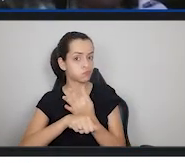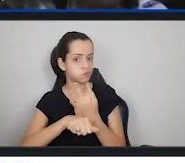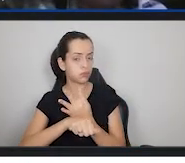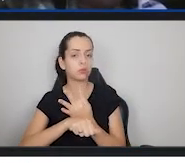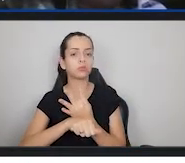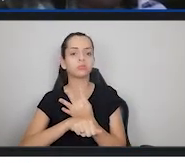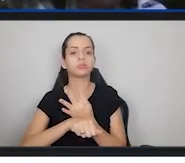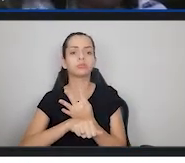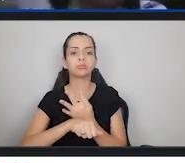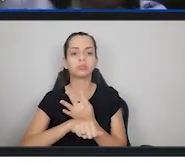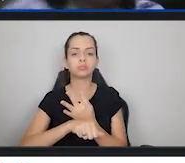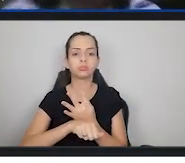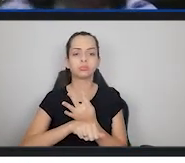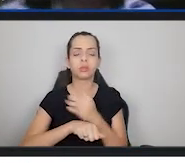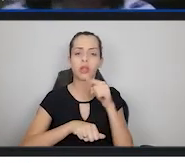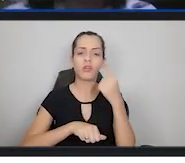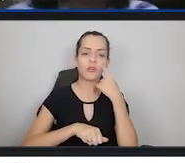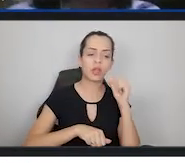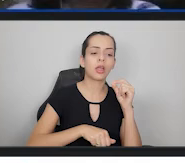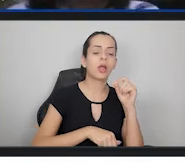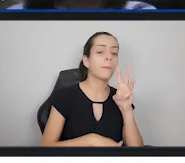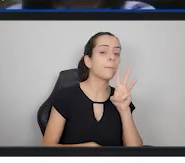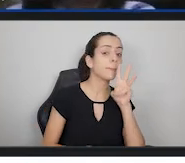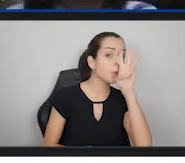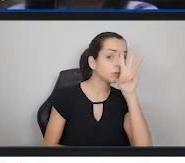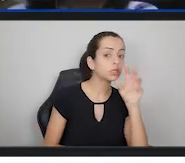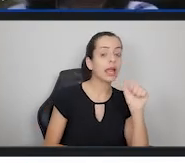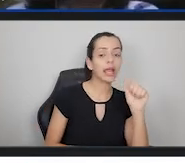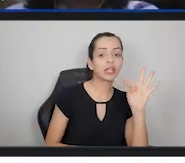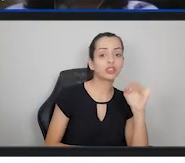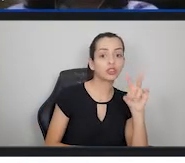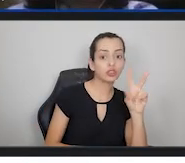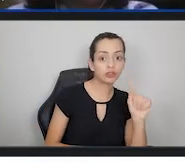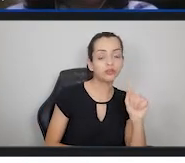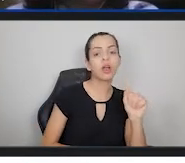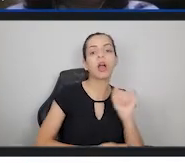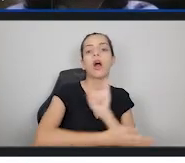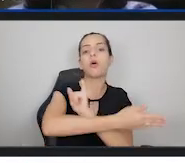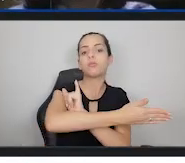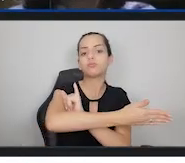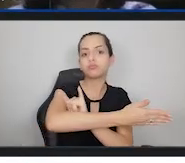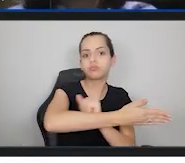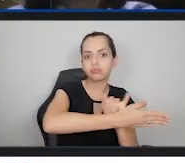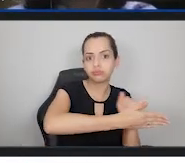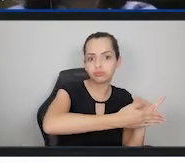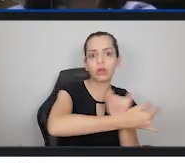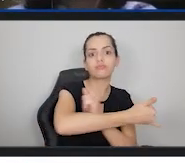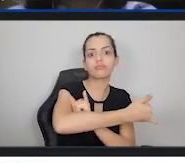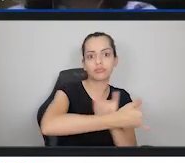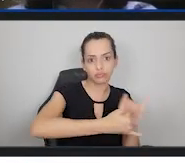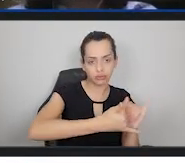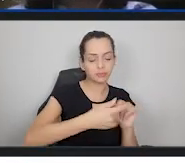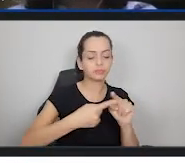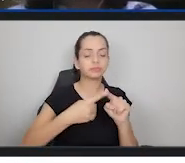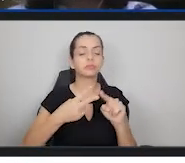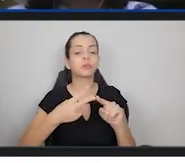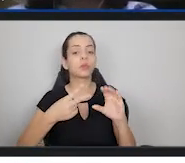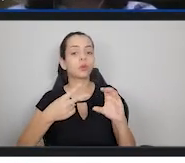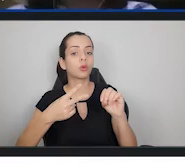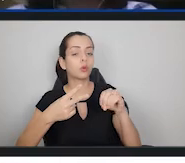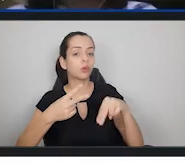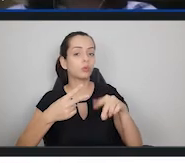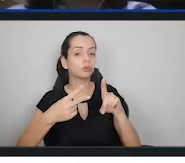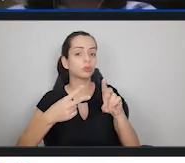parâmetros, basicamente, para um dimensionamento de linha. Resistência, né, que está relacionada aí à dissipação